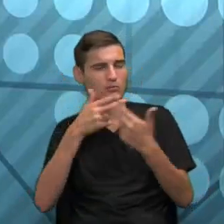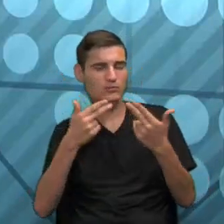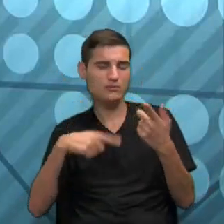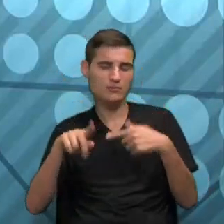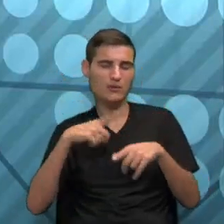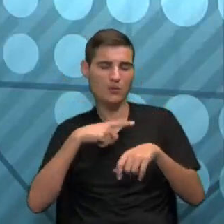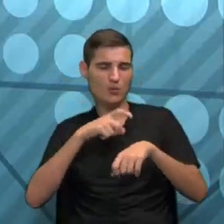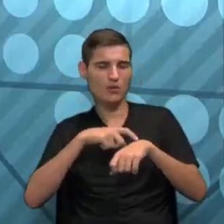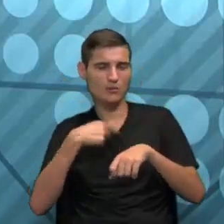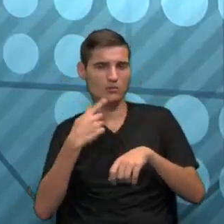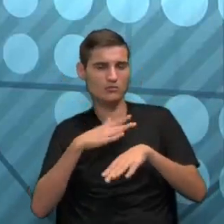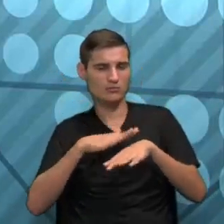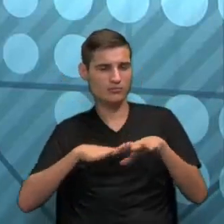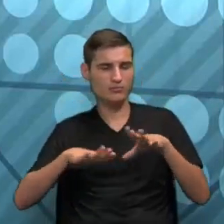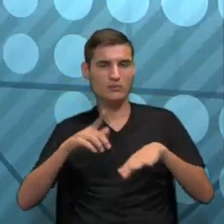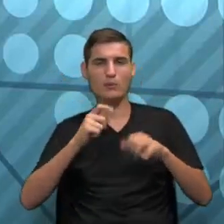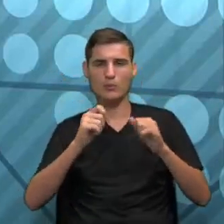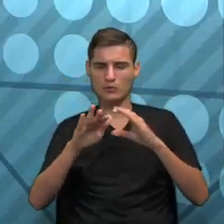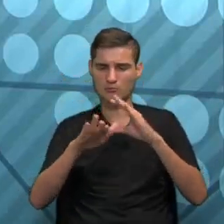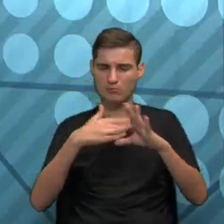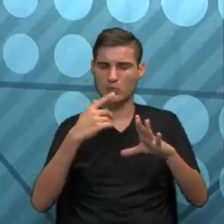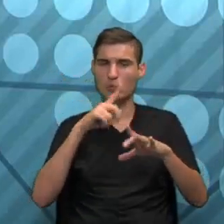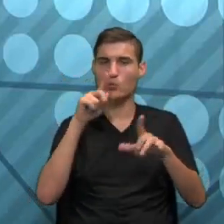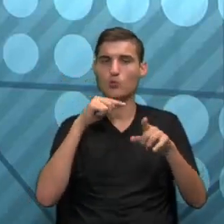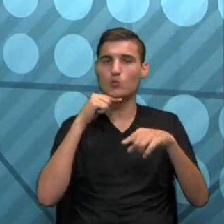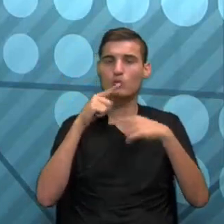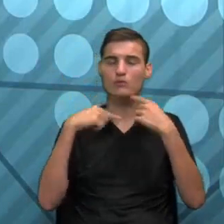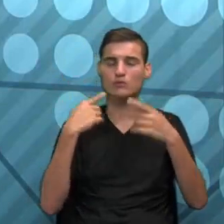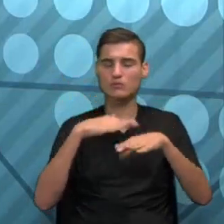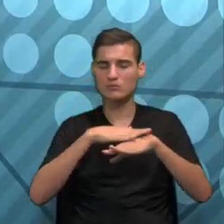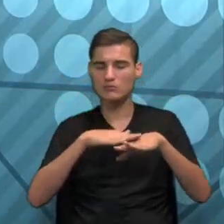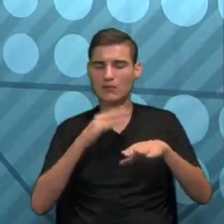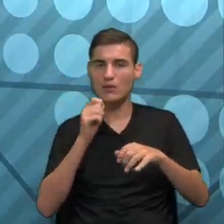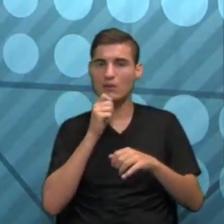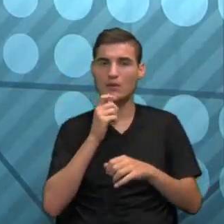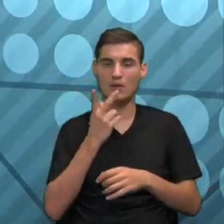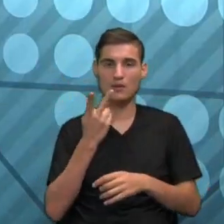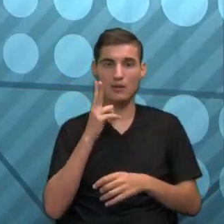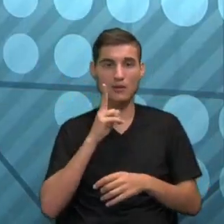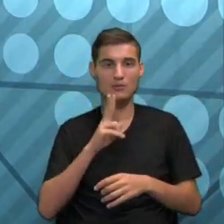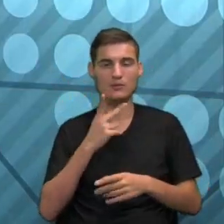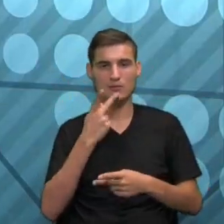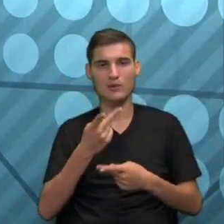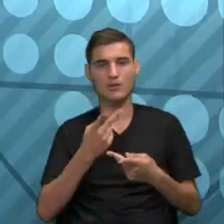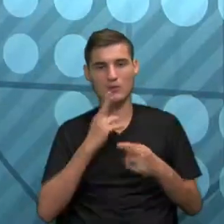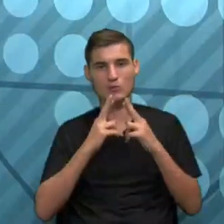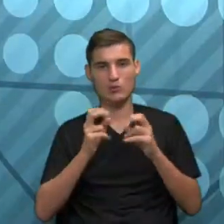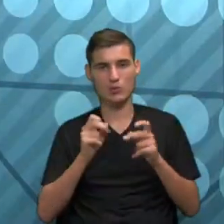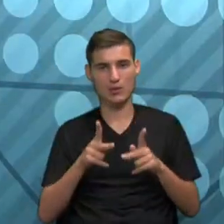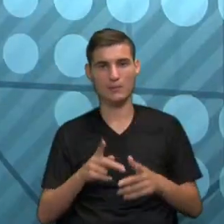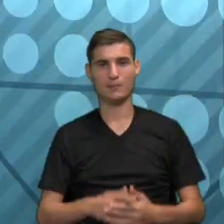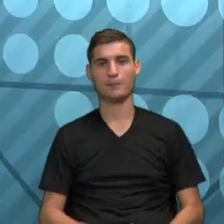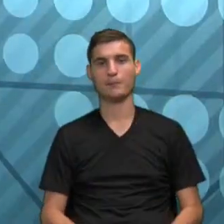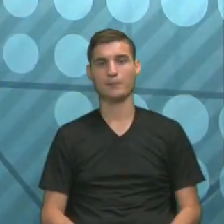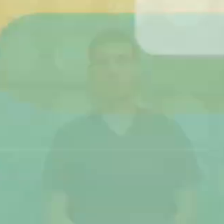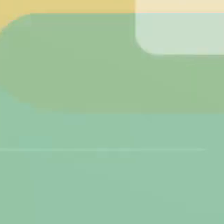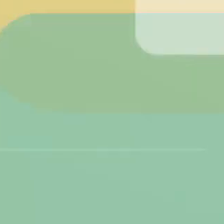vai ter um tempo agora, pode mandar suas dúvidas que eu vou tentando responder todas à medida do possível. Tudo bem? Até já!